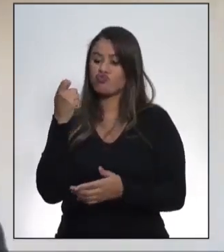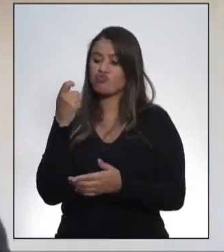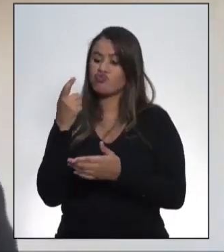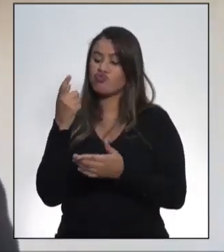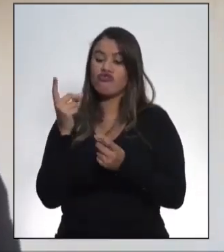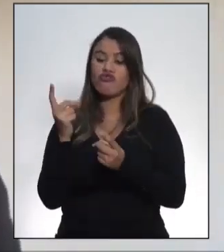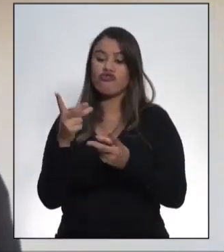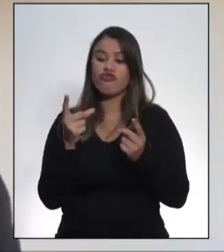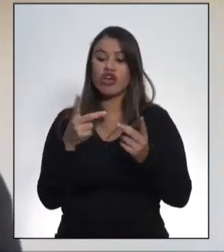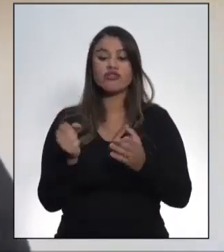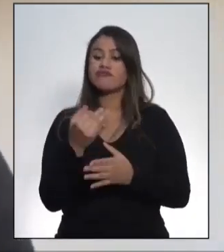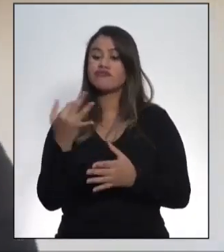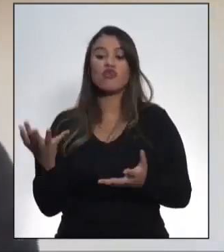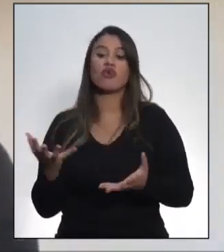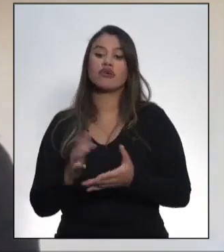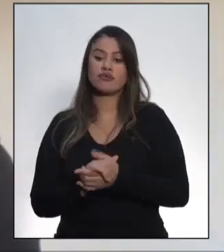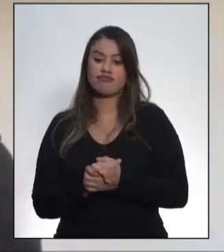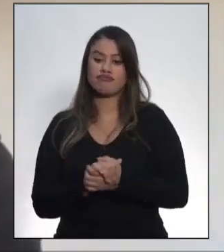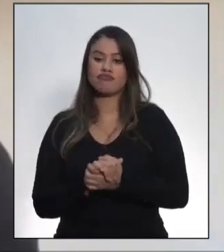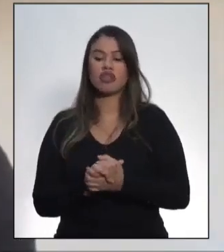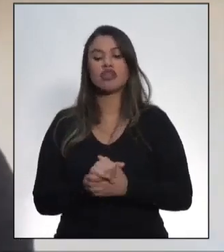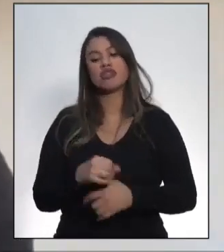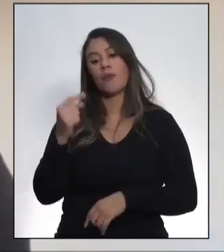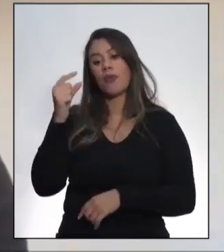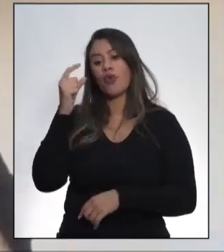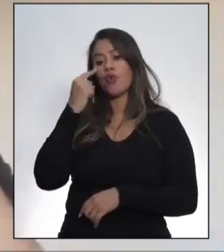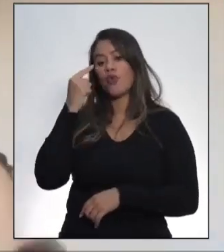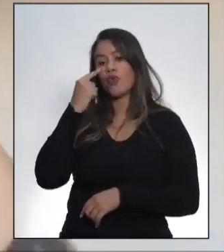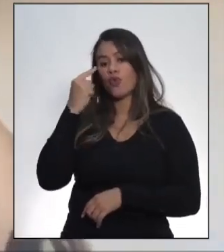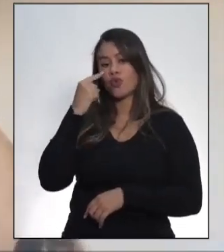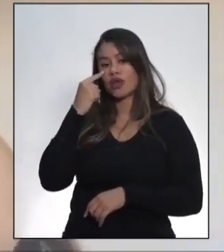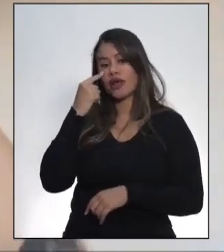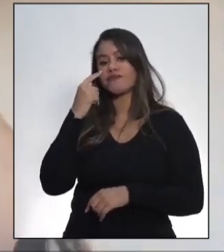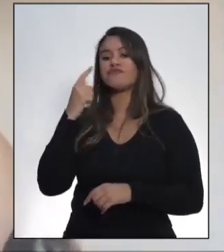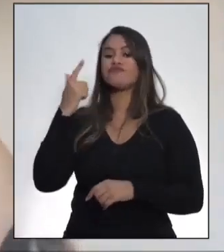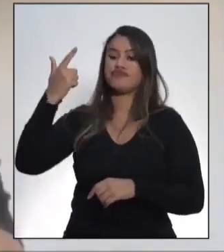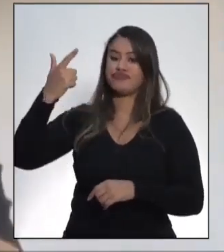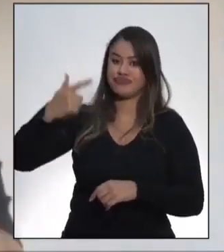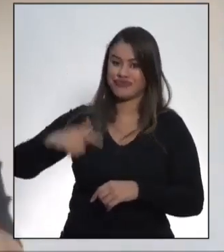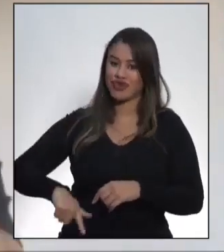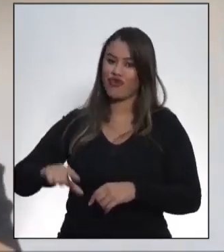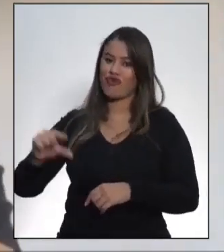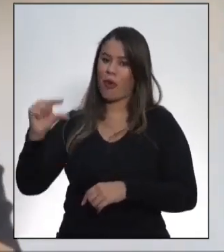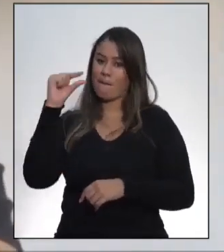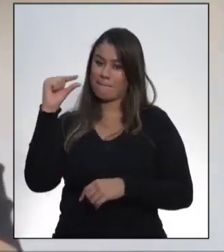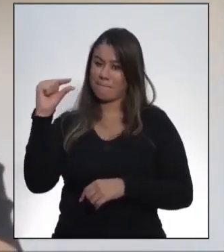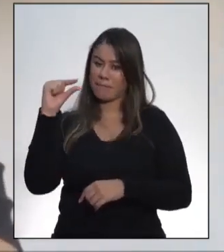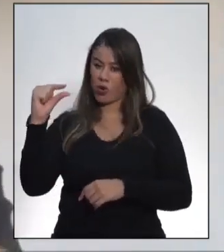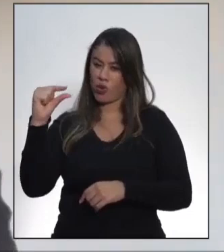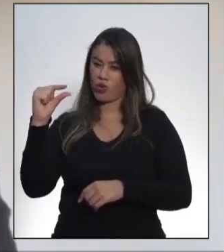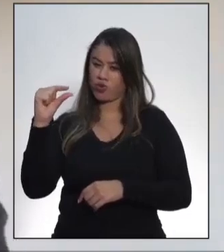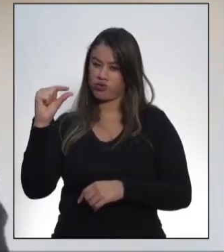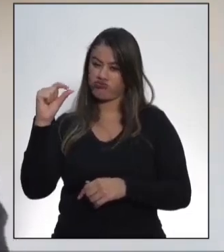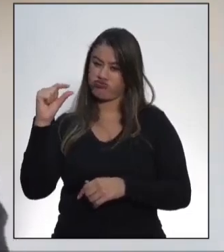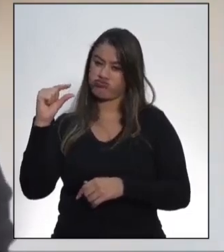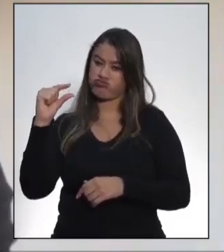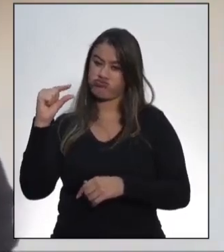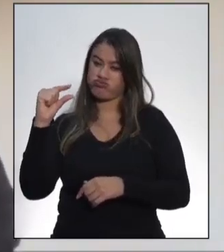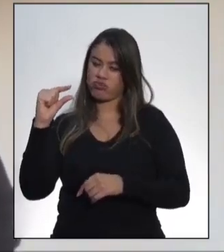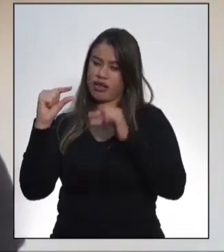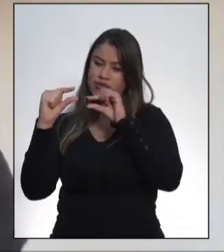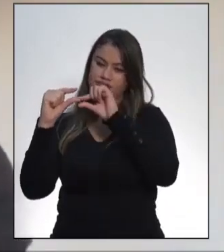E, de novo, você pode querer olhar a tua estrutura de custos e cobrar o preço mais baixo possível para ter uma